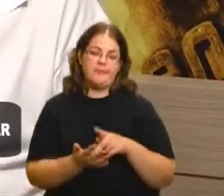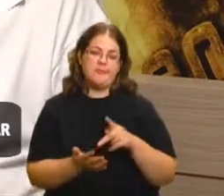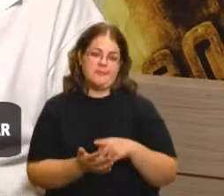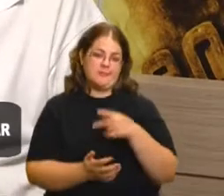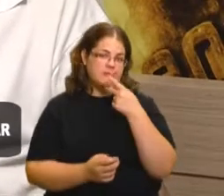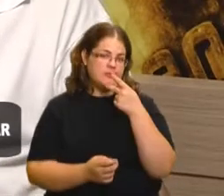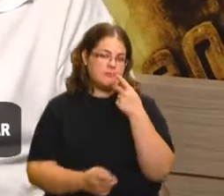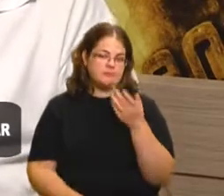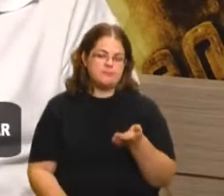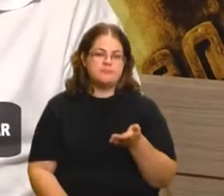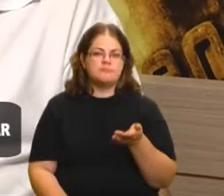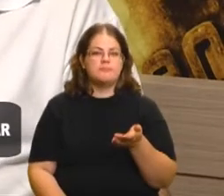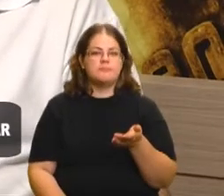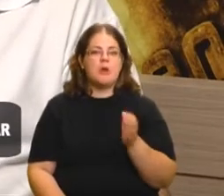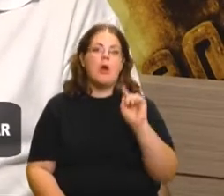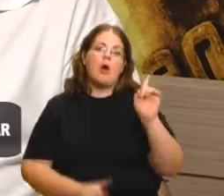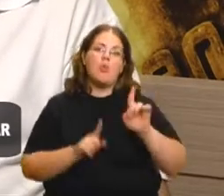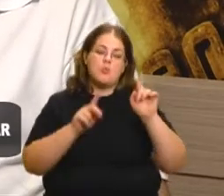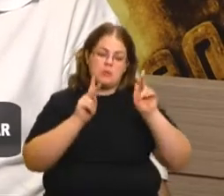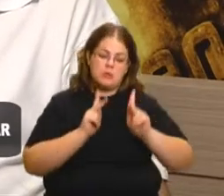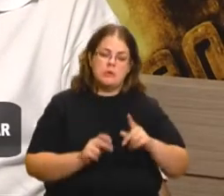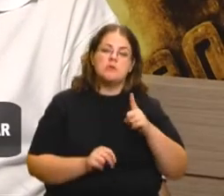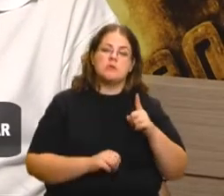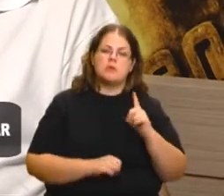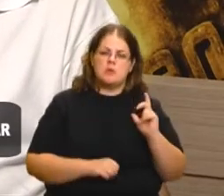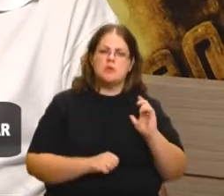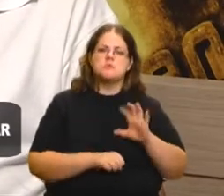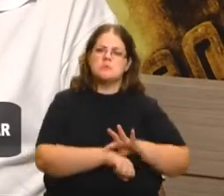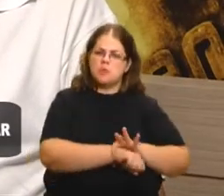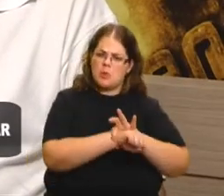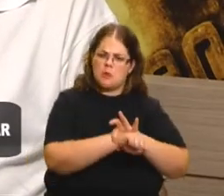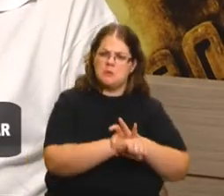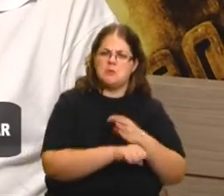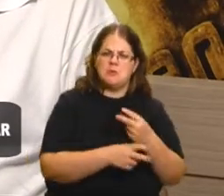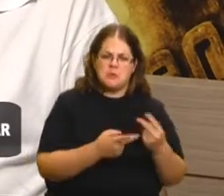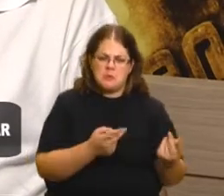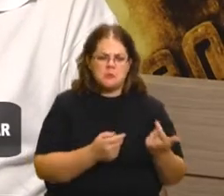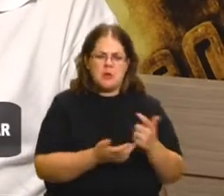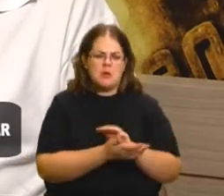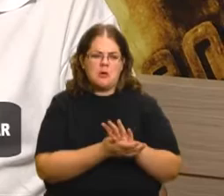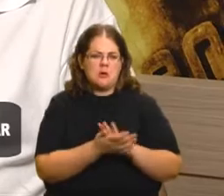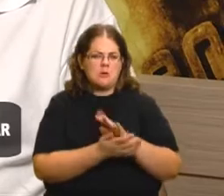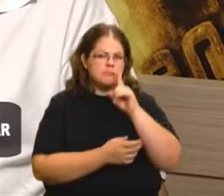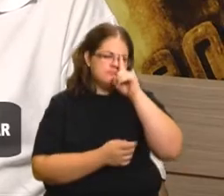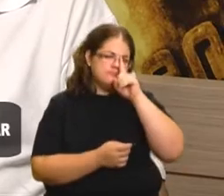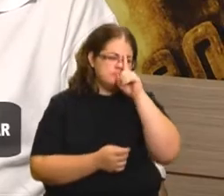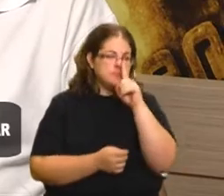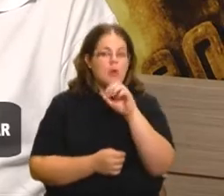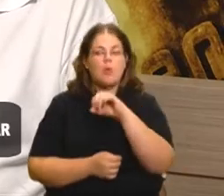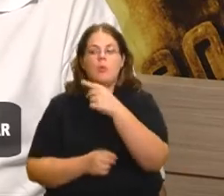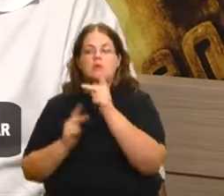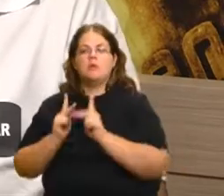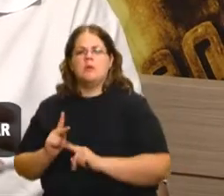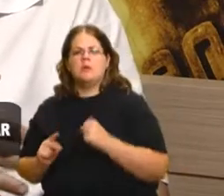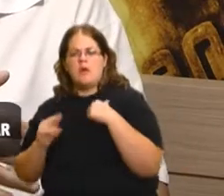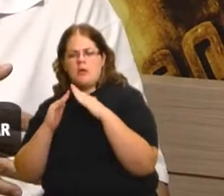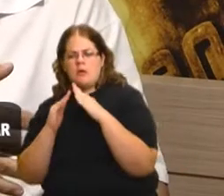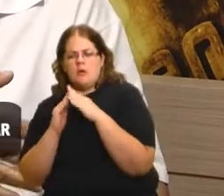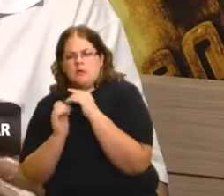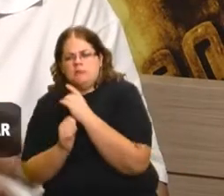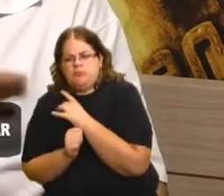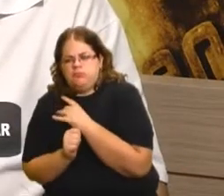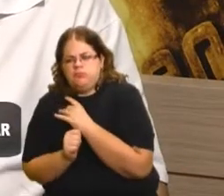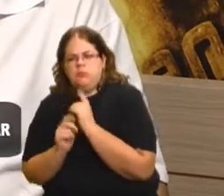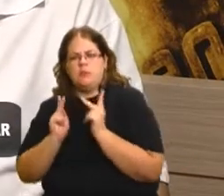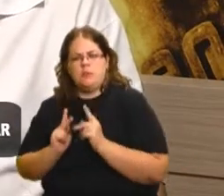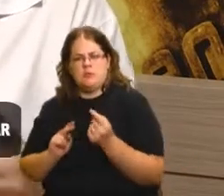segurança, para alguns havia, para outros não. Havia pessoas que às 10 horas da noite sabiam que alguém poderia entrar na sua